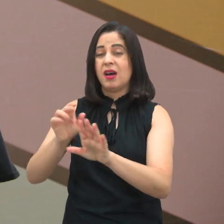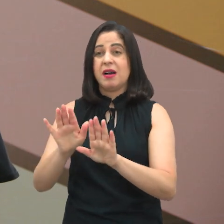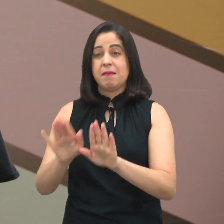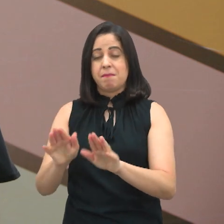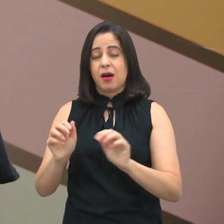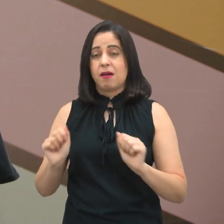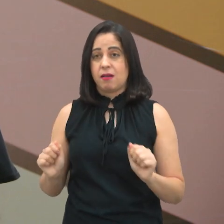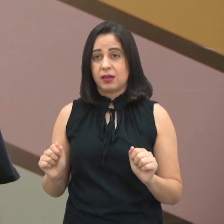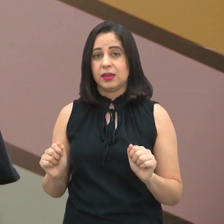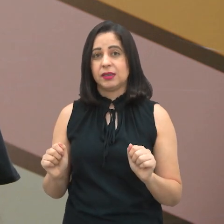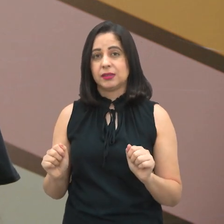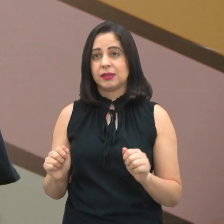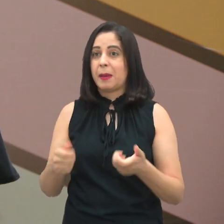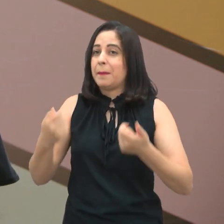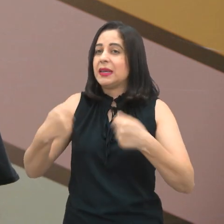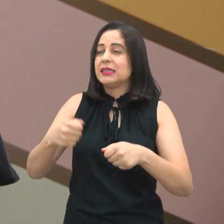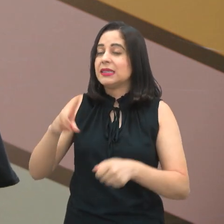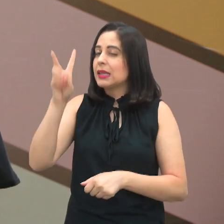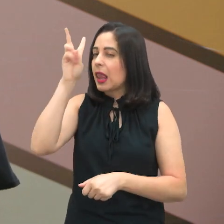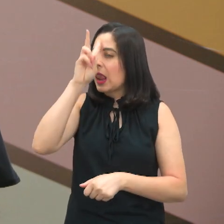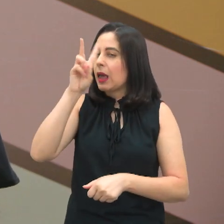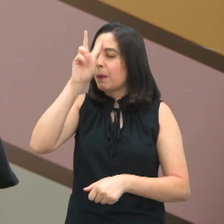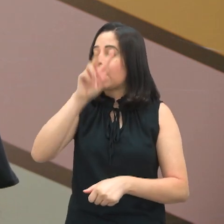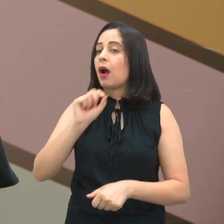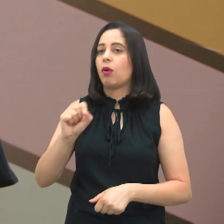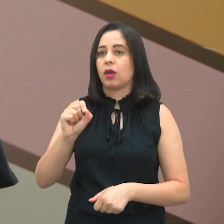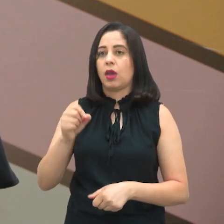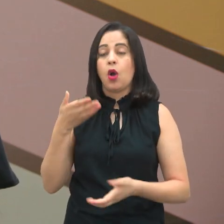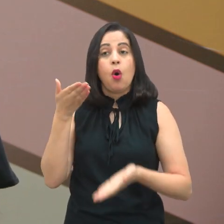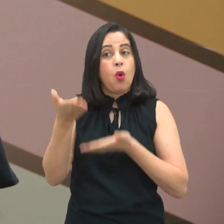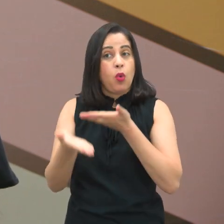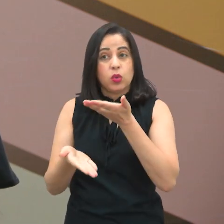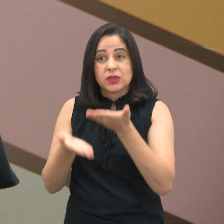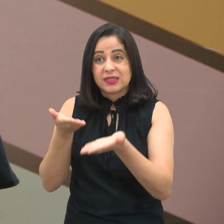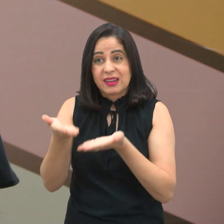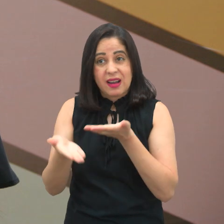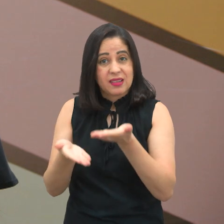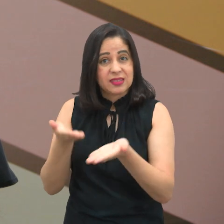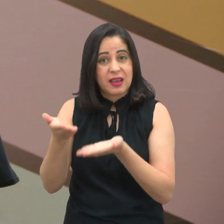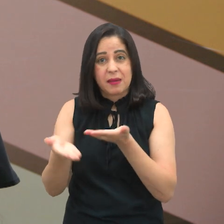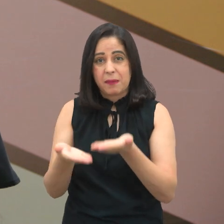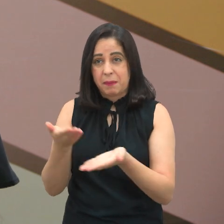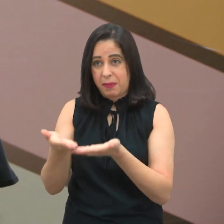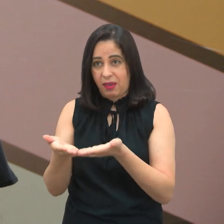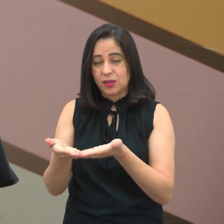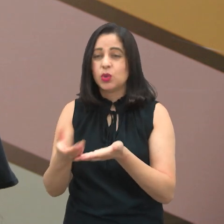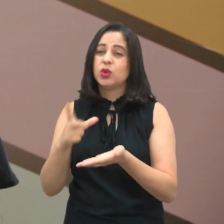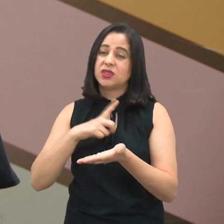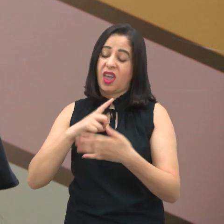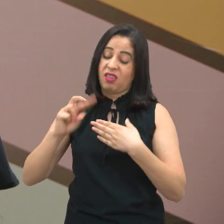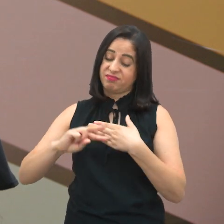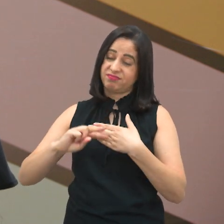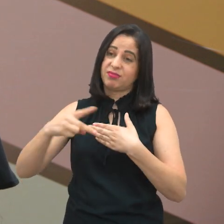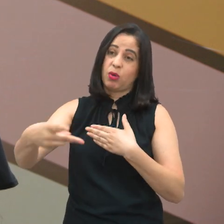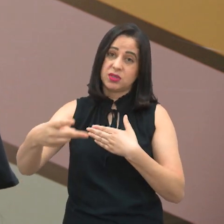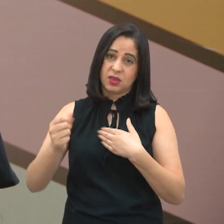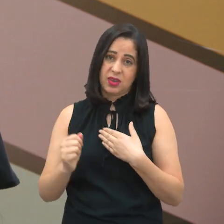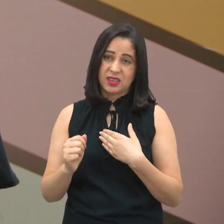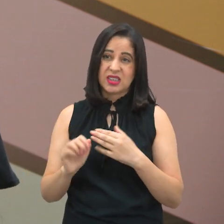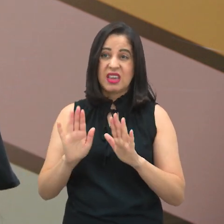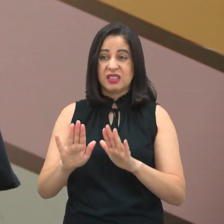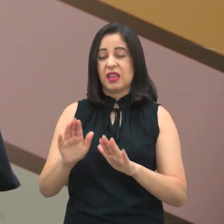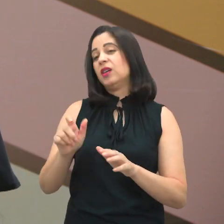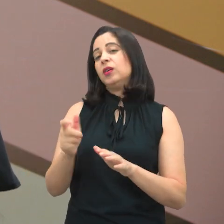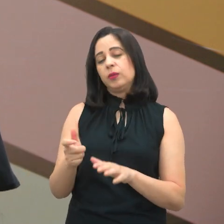maneira, a gente tem que lembrar sempre que o tratamento ele não é isento de efeitos colaterais, né?